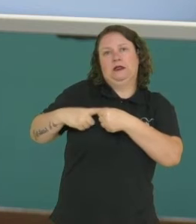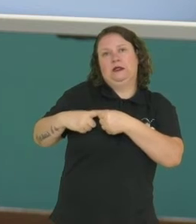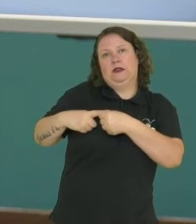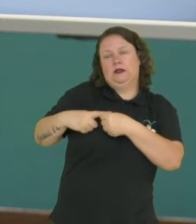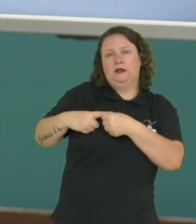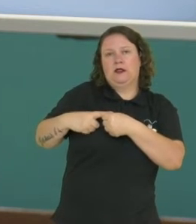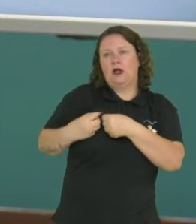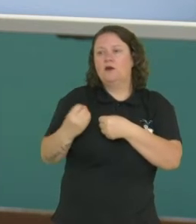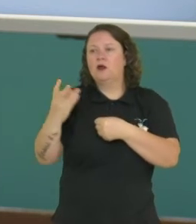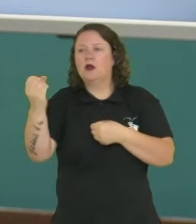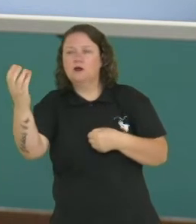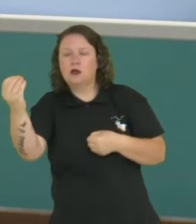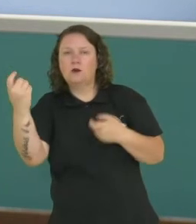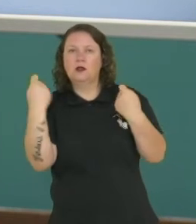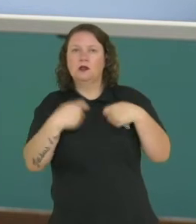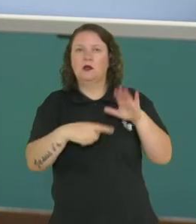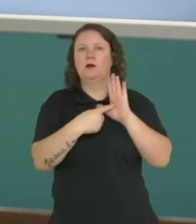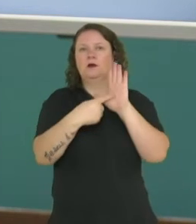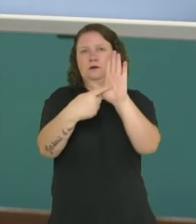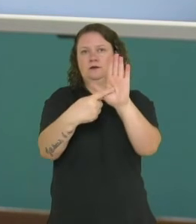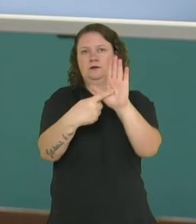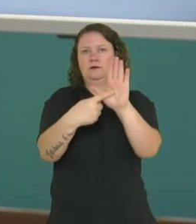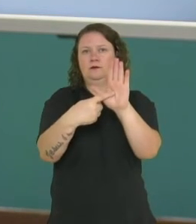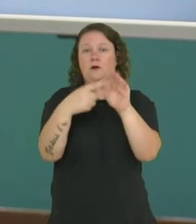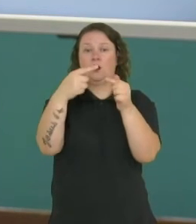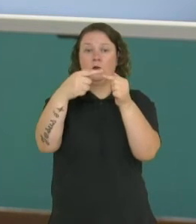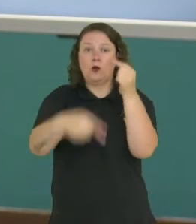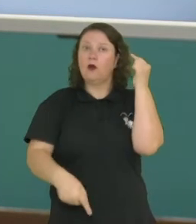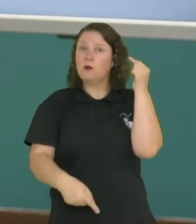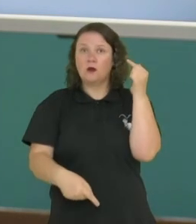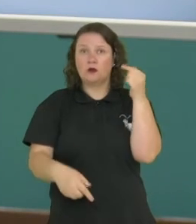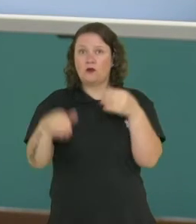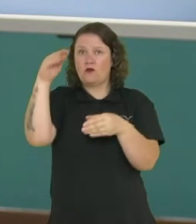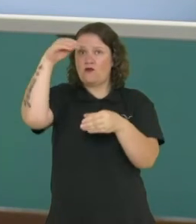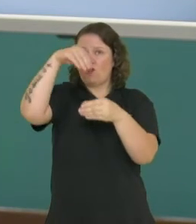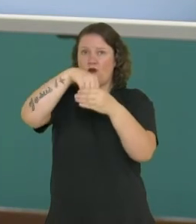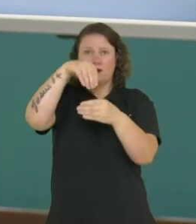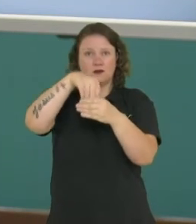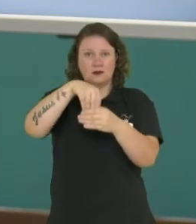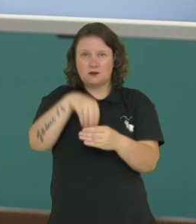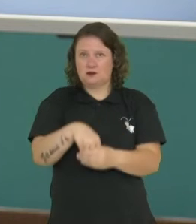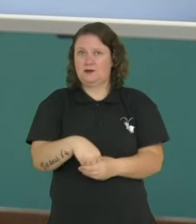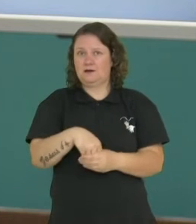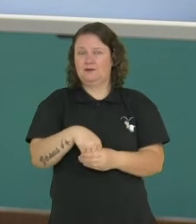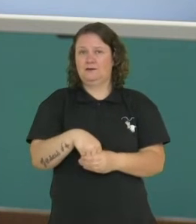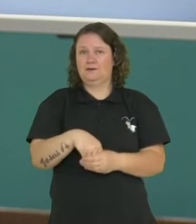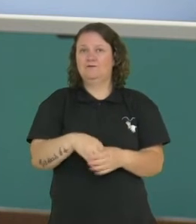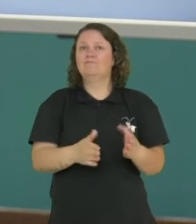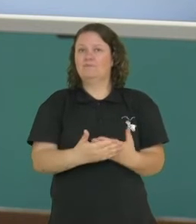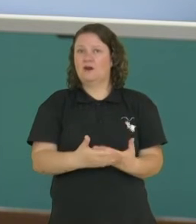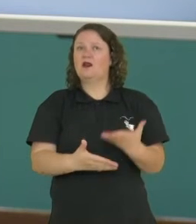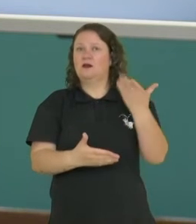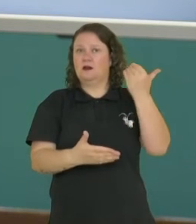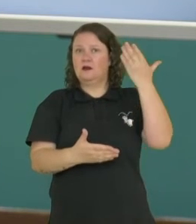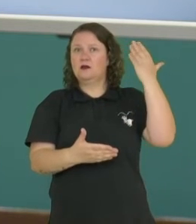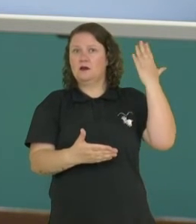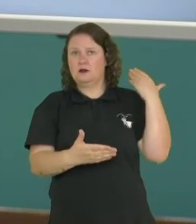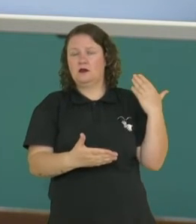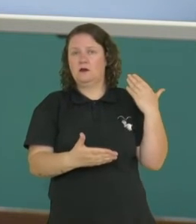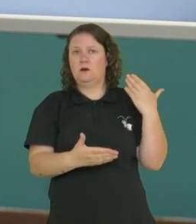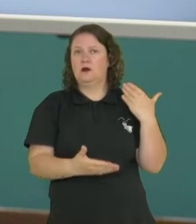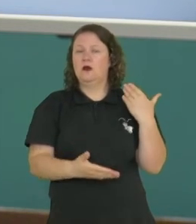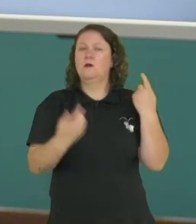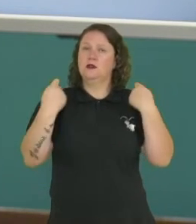restrições. Proibição de votar, então o negro jamais poderia votar nesse regime aí do apartheid, ok? Não poderia exercer